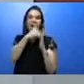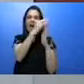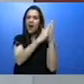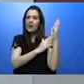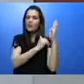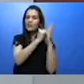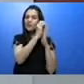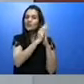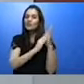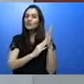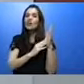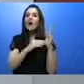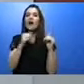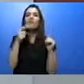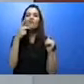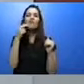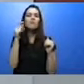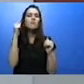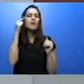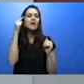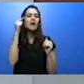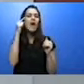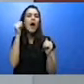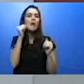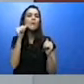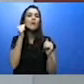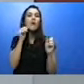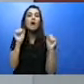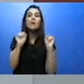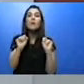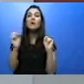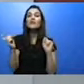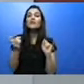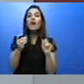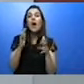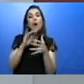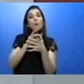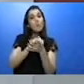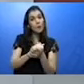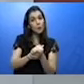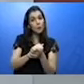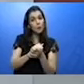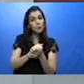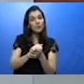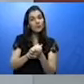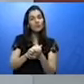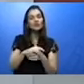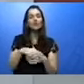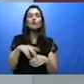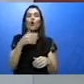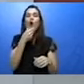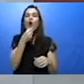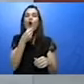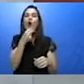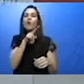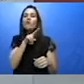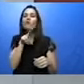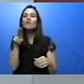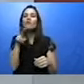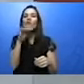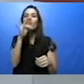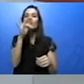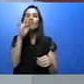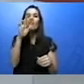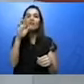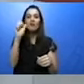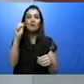modelo usada para a pintura pode ter sido a esposa de Francesco del Giocondo, tá?